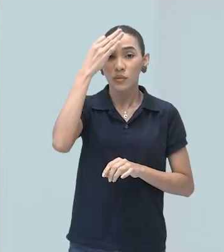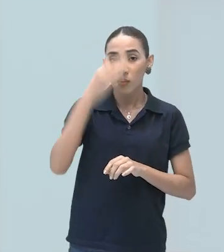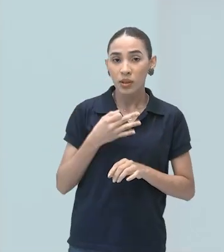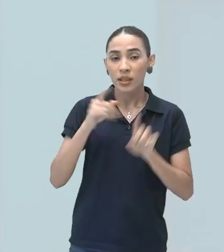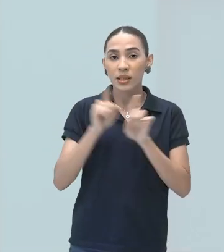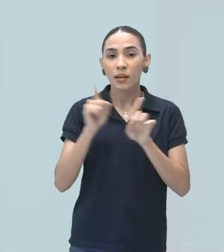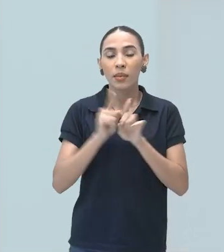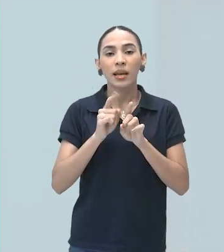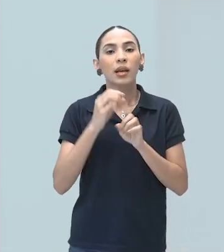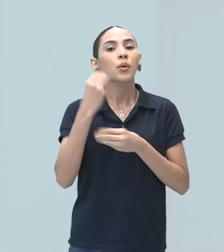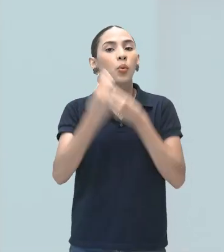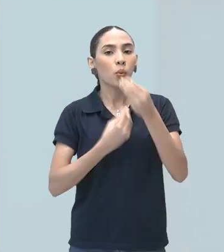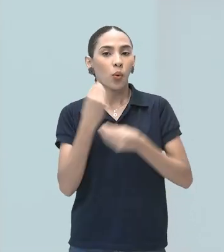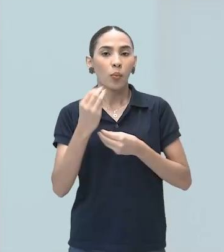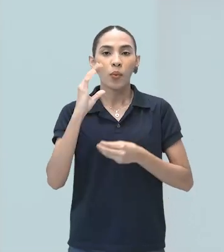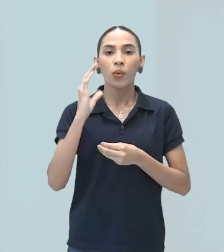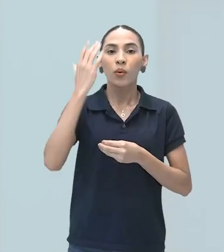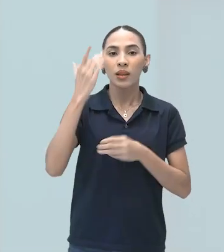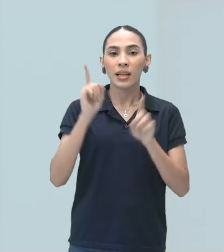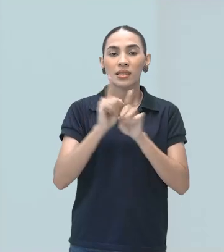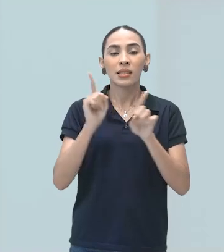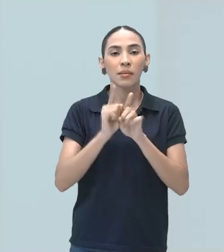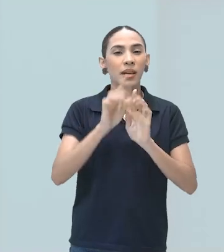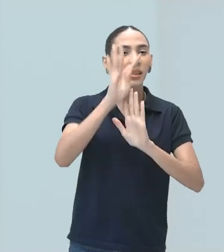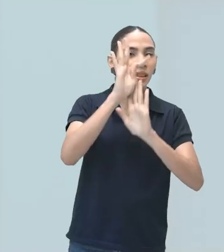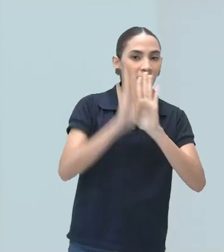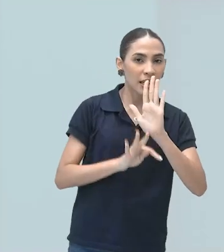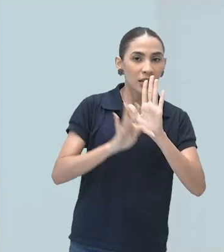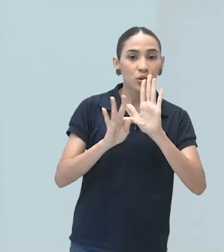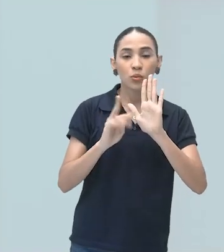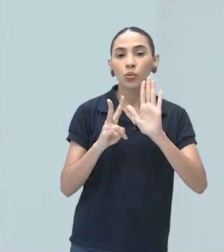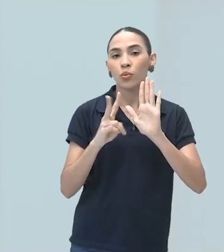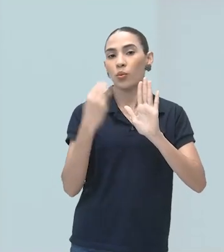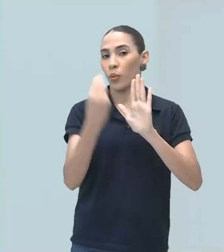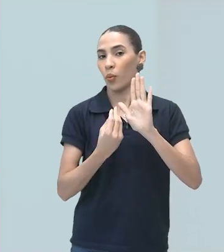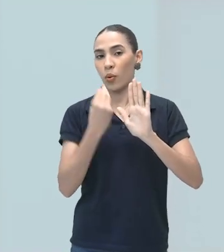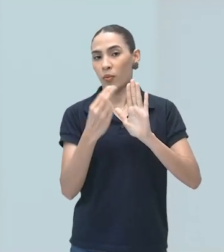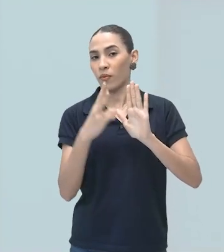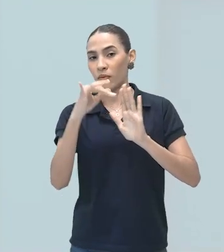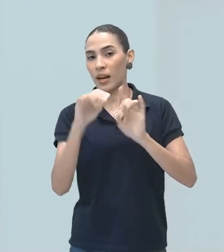pouco da progressão textual, de como isso vai